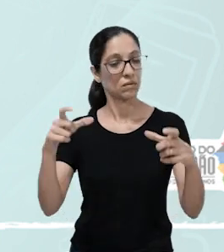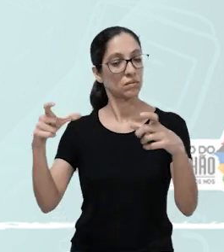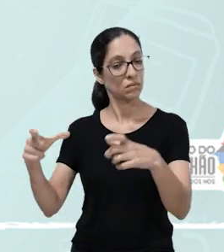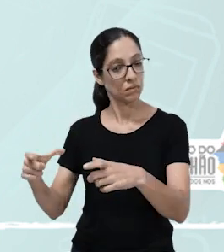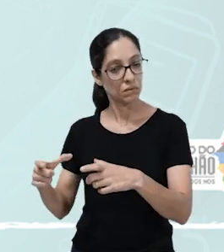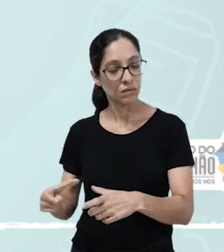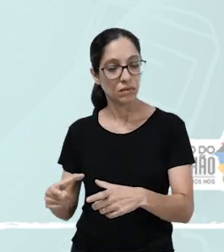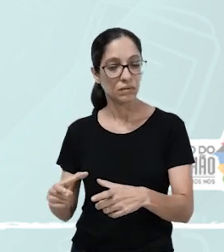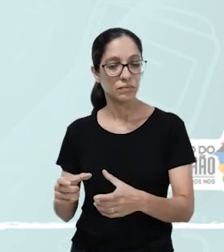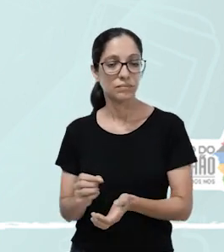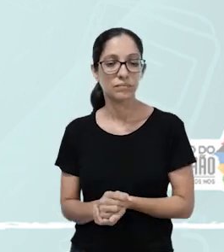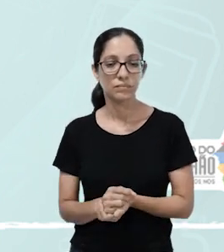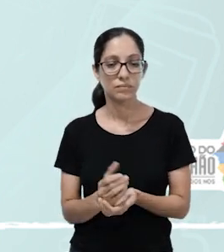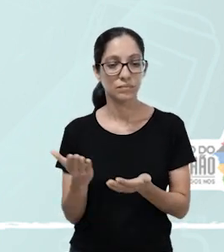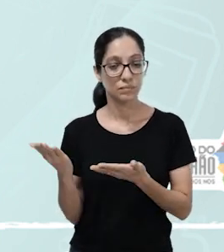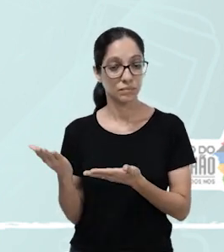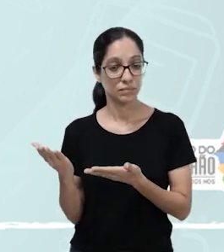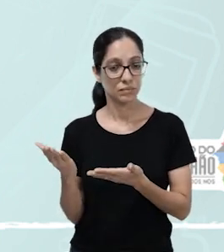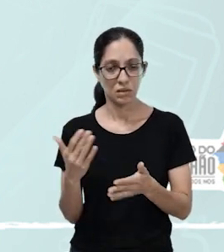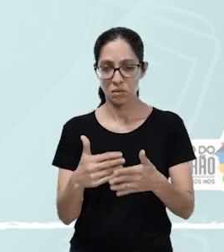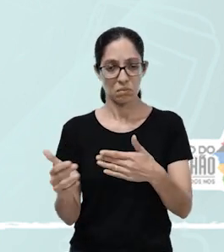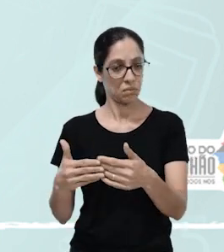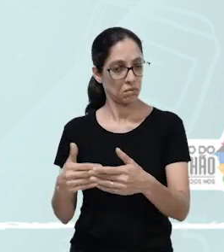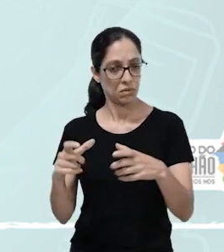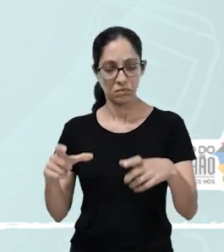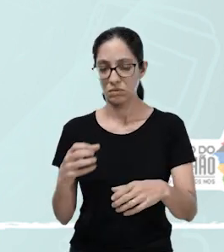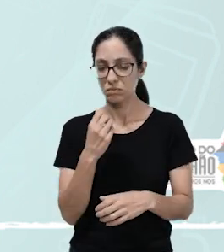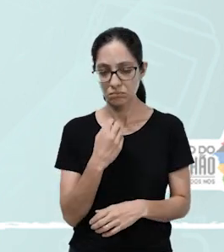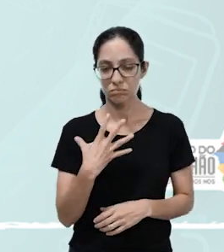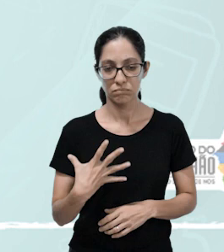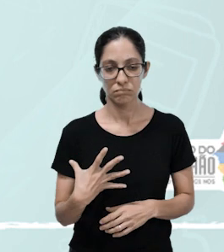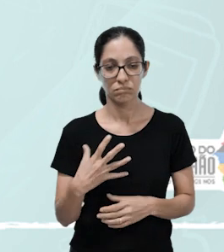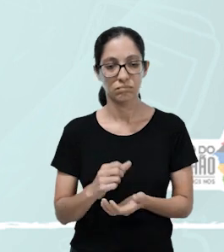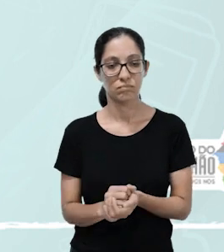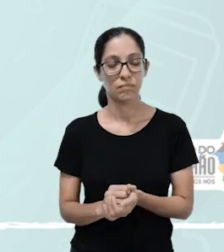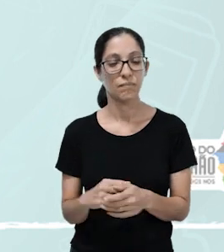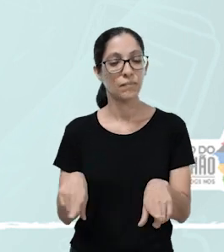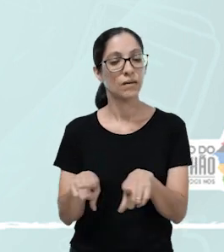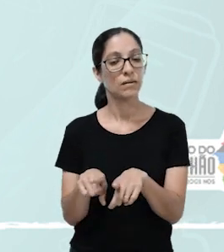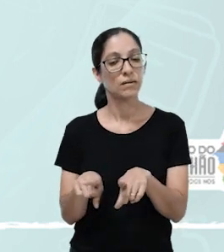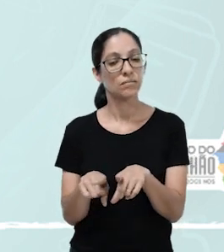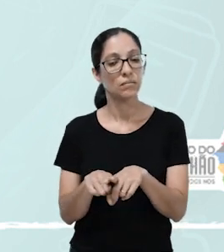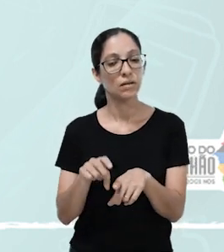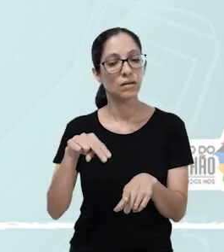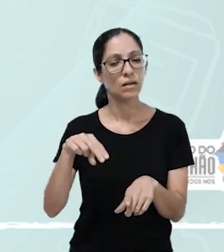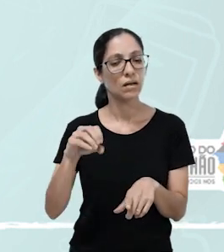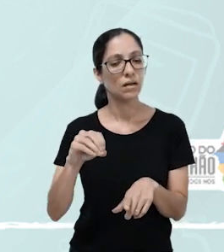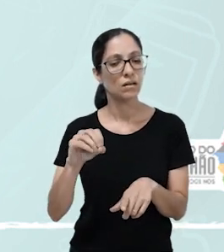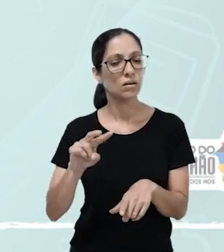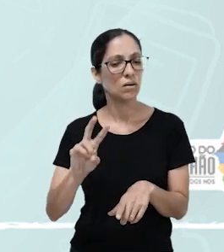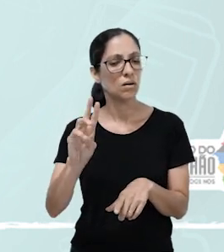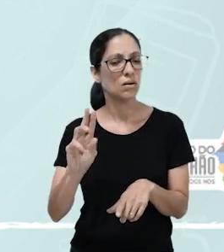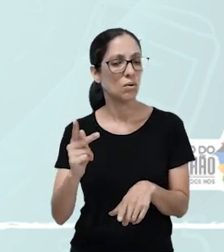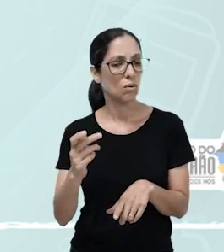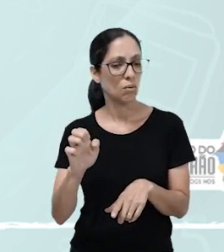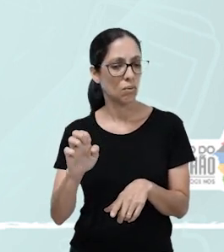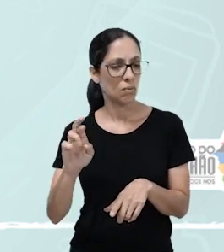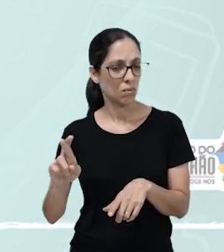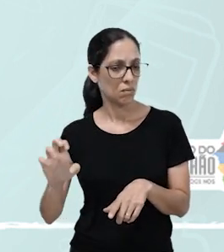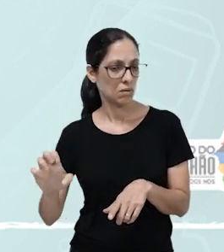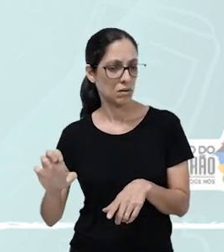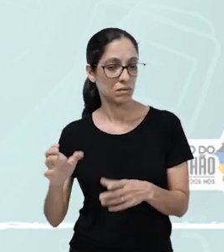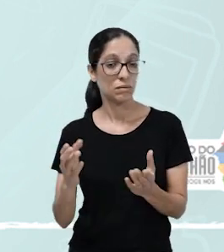Tá? Anywhere is okay. Qualquer lugar tá bom. Tá? Anyhow, qualquer forma, qualquer